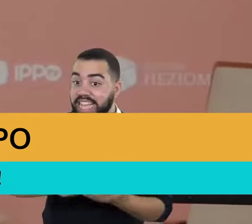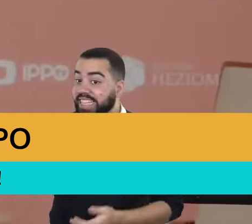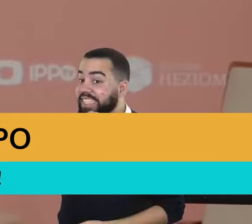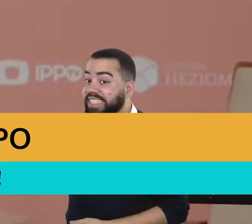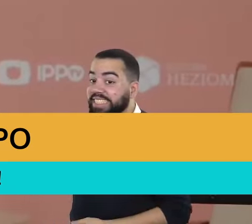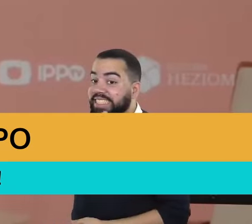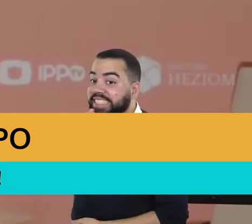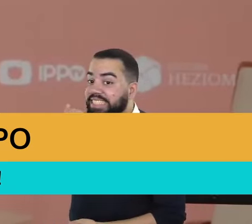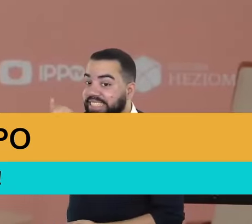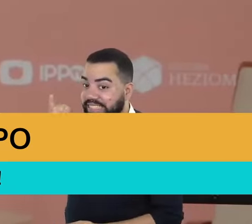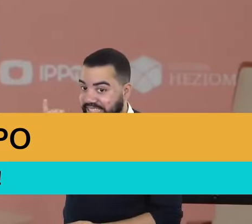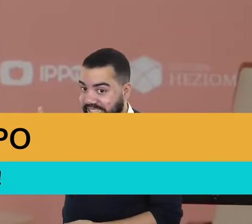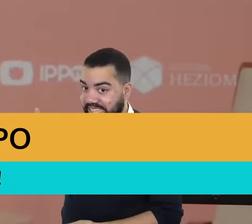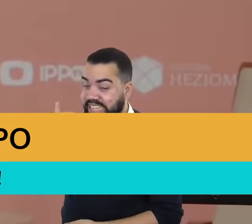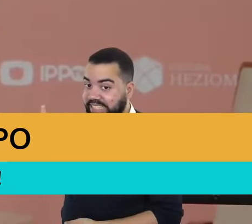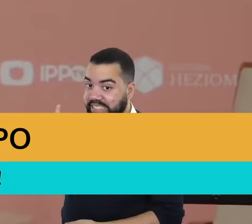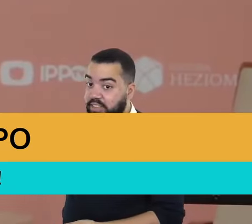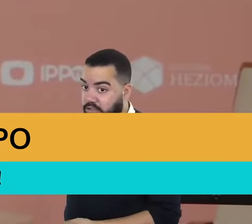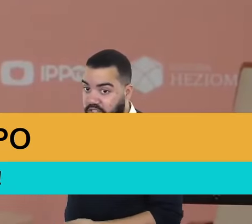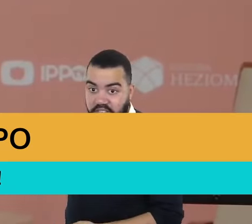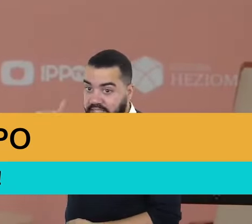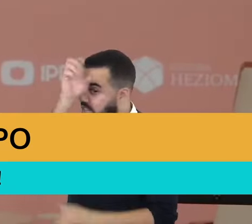ficar com a Thalita na tartaruga.